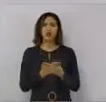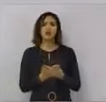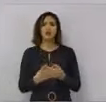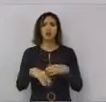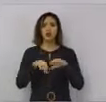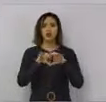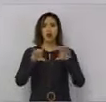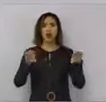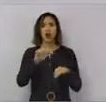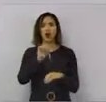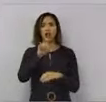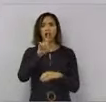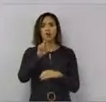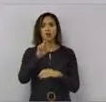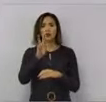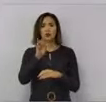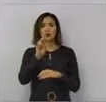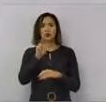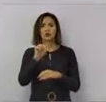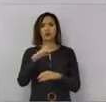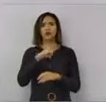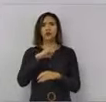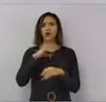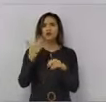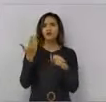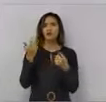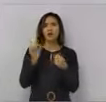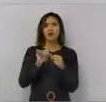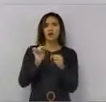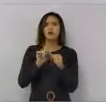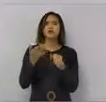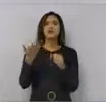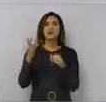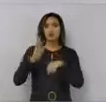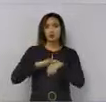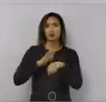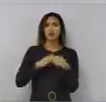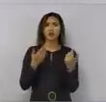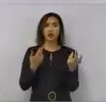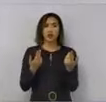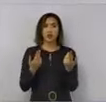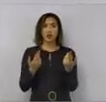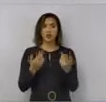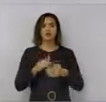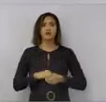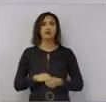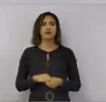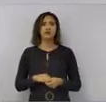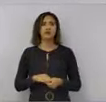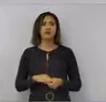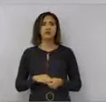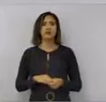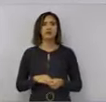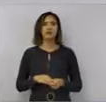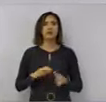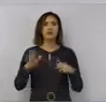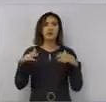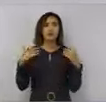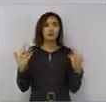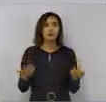adutoras devem fazer parte desse período, tá certo? Então, provavelmente,